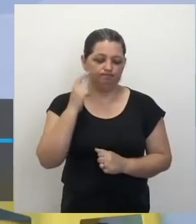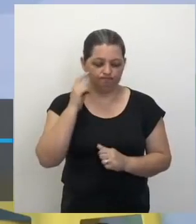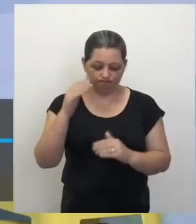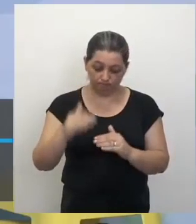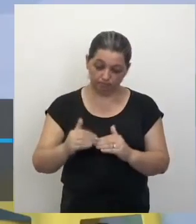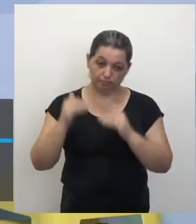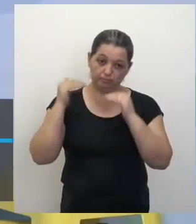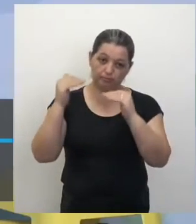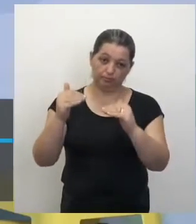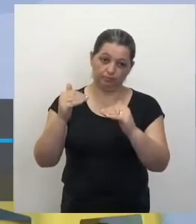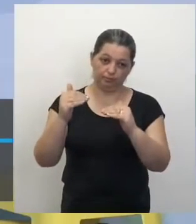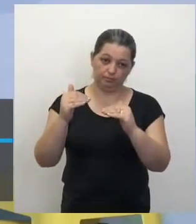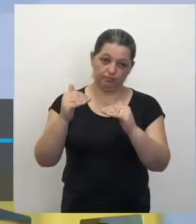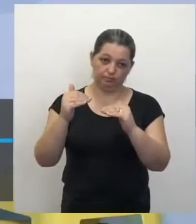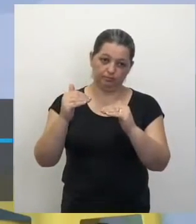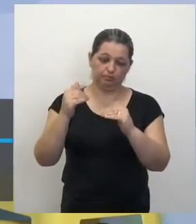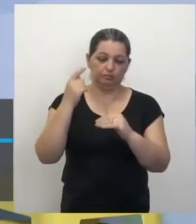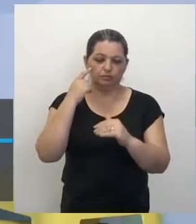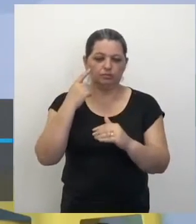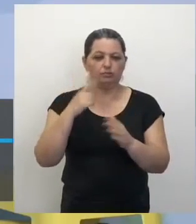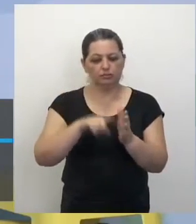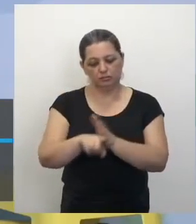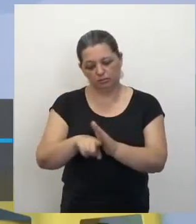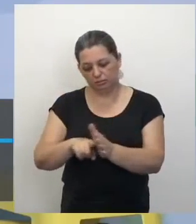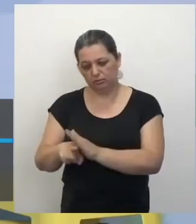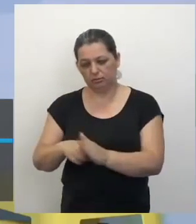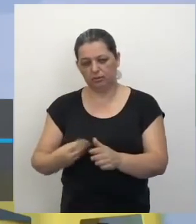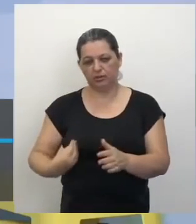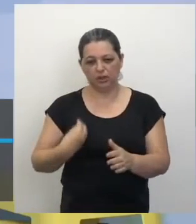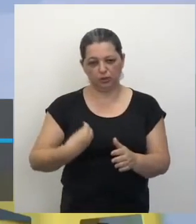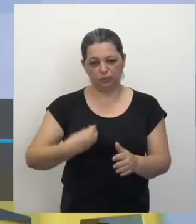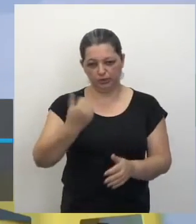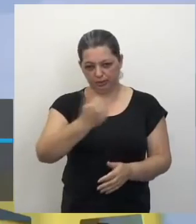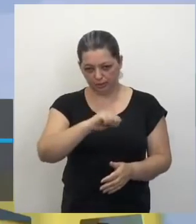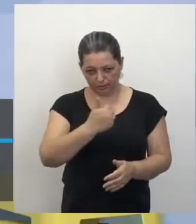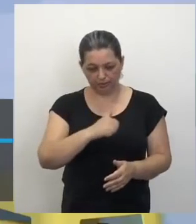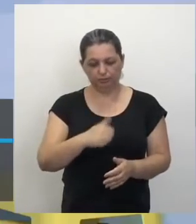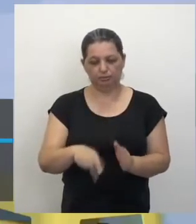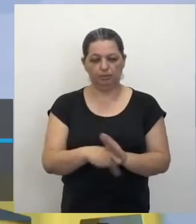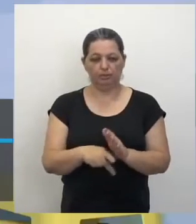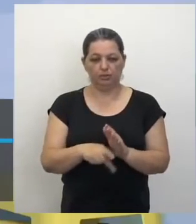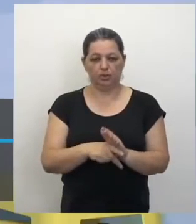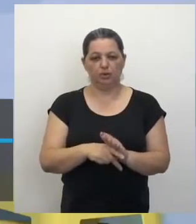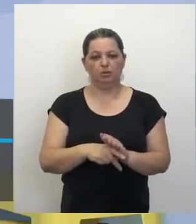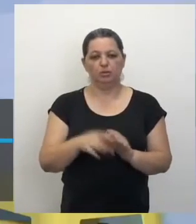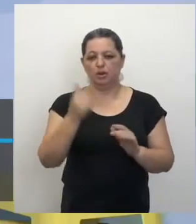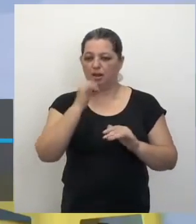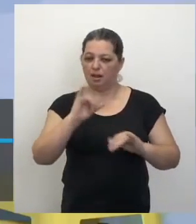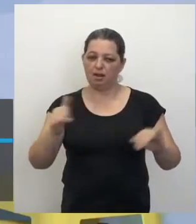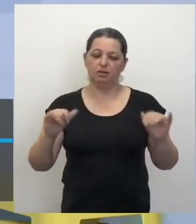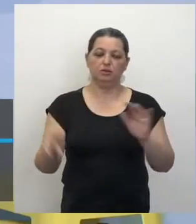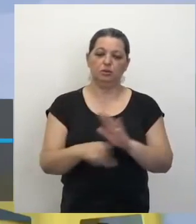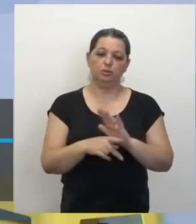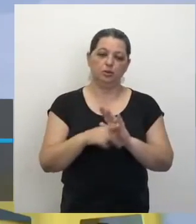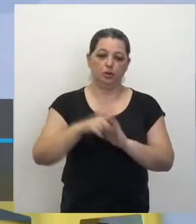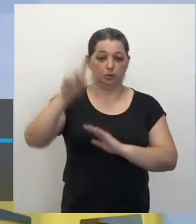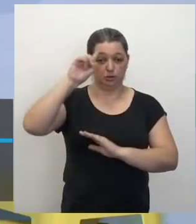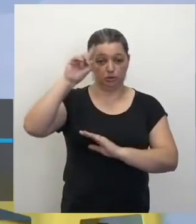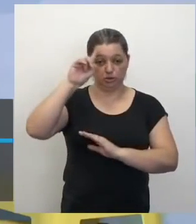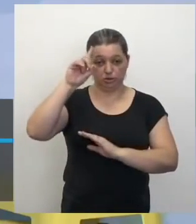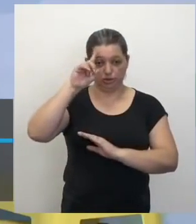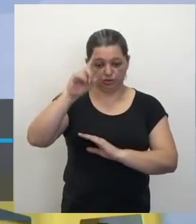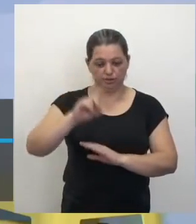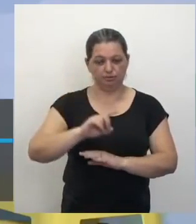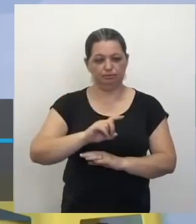disso, eles regravam a vida deles, né, a partir dessa energia do dia. Cada dia é diferente e